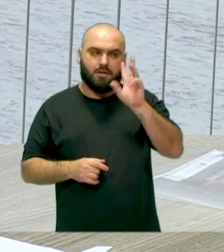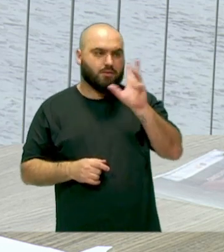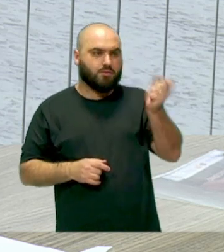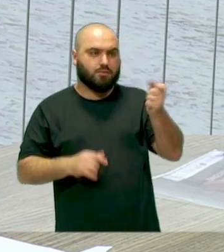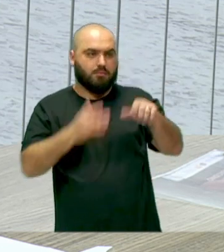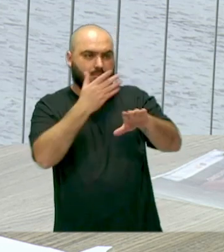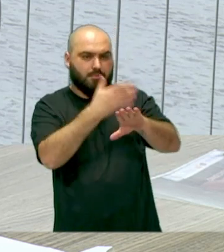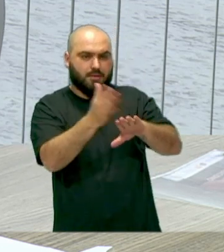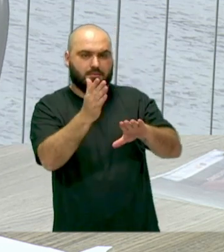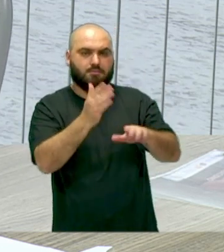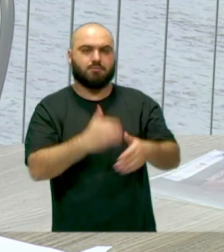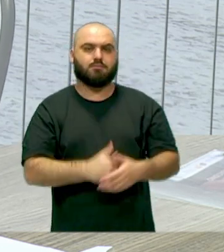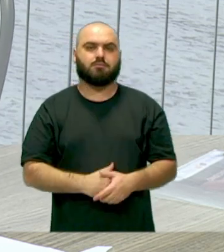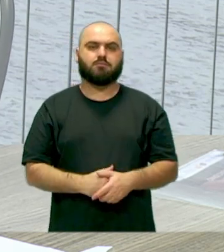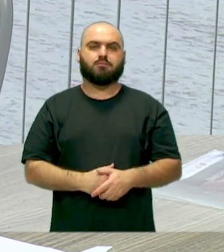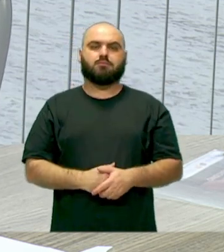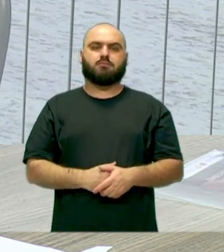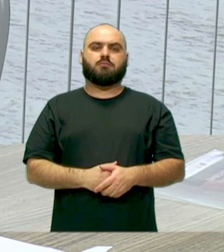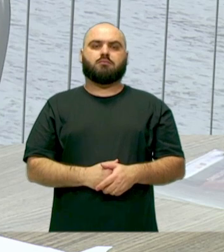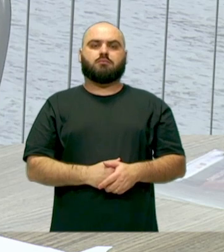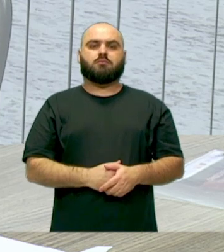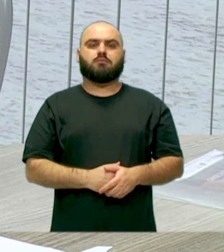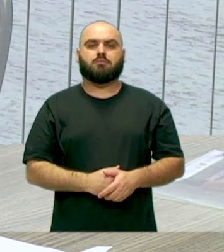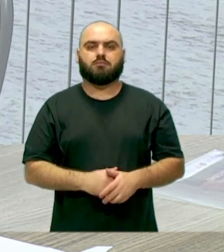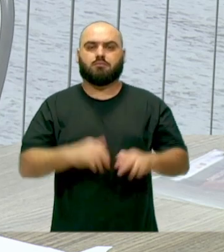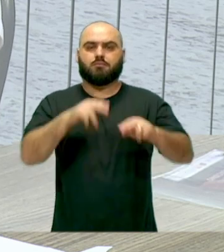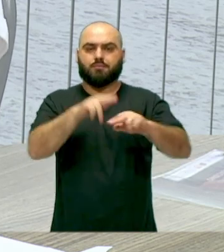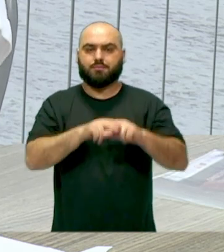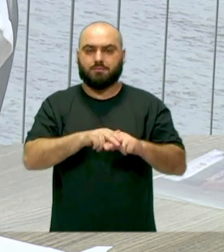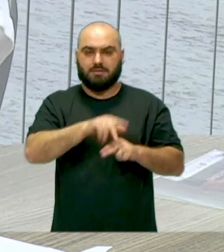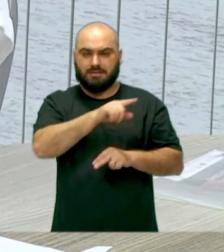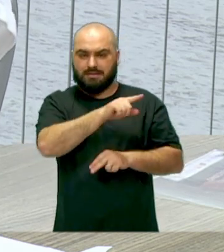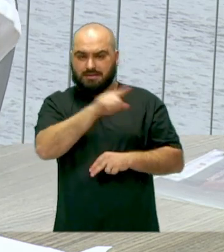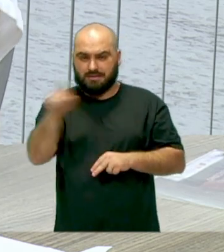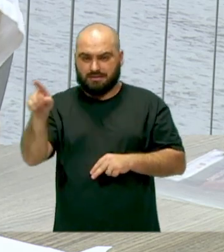Então, essa autoestima faz as pessoas se